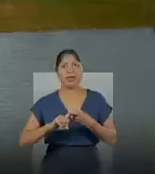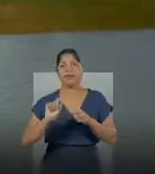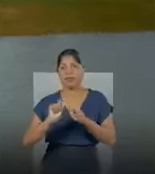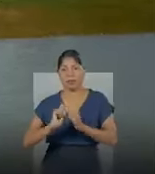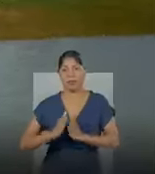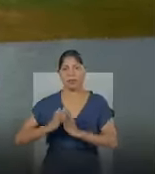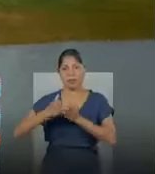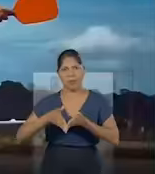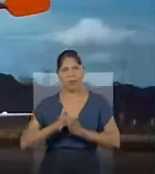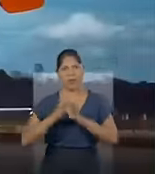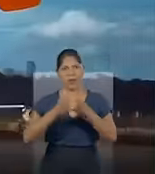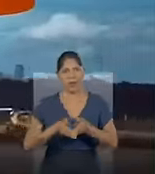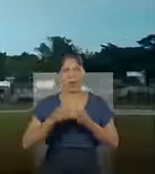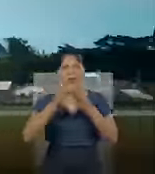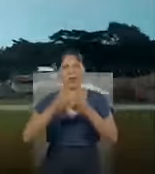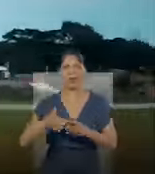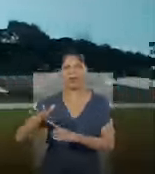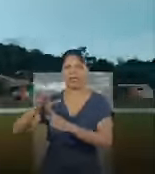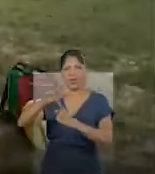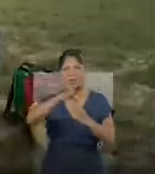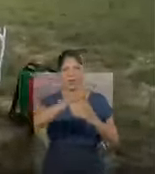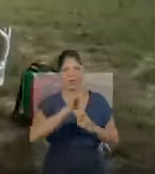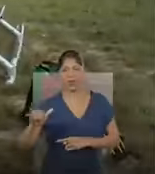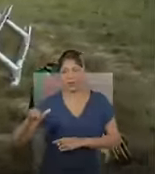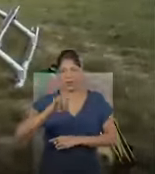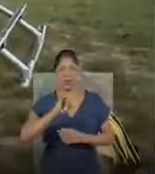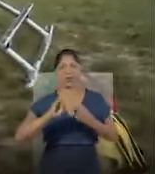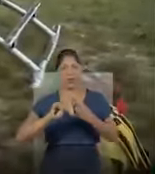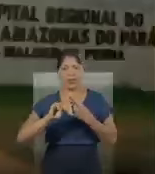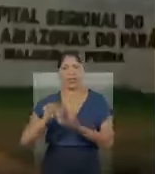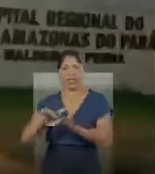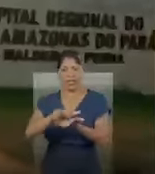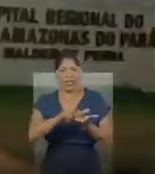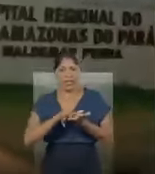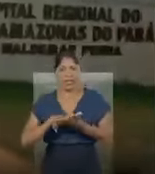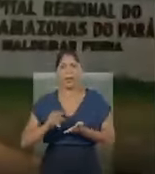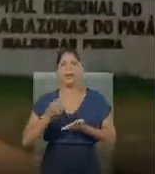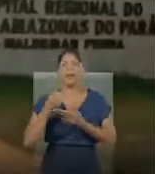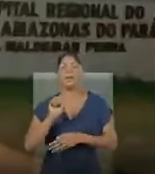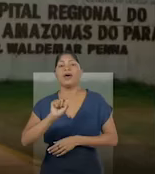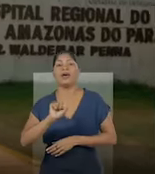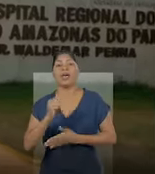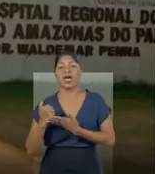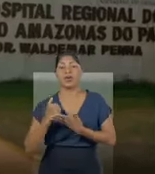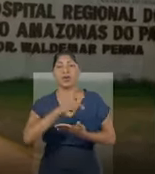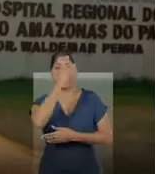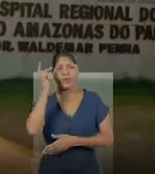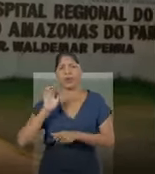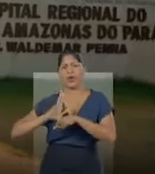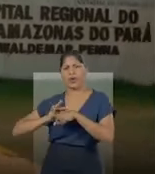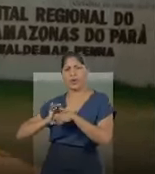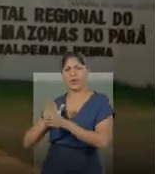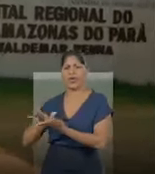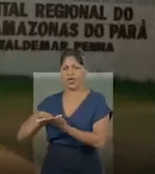Também usamos barcos, helicópteros e aviões equipados com leito de UTI para transportar os pacientes para locais como